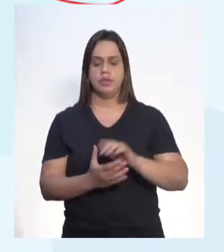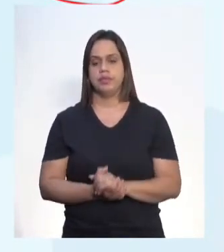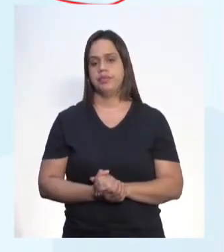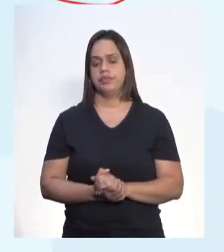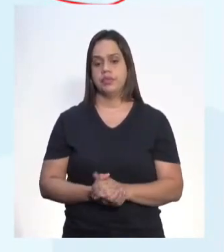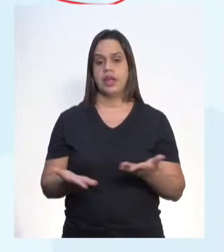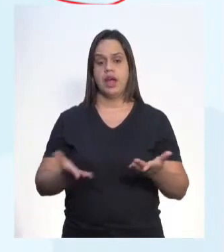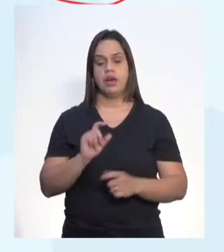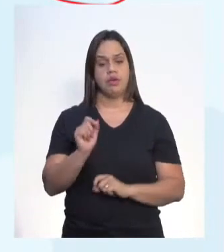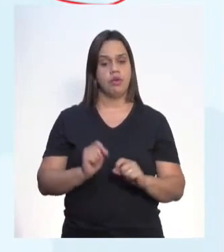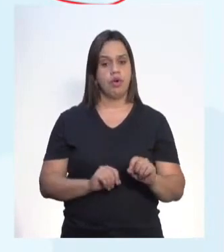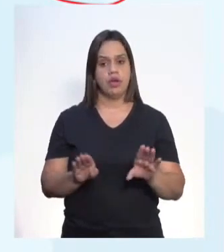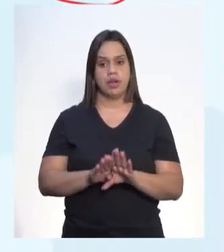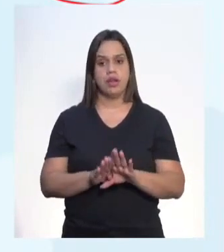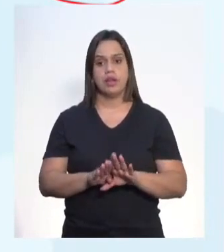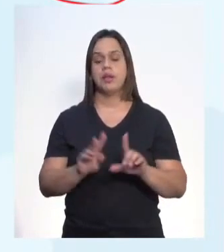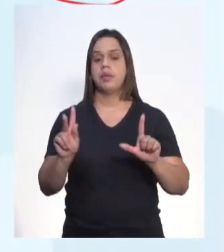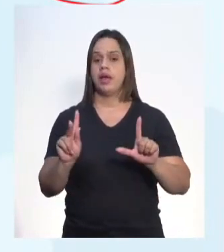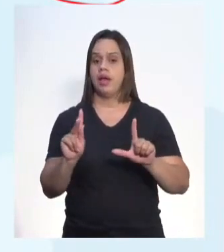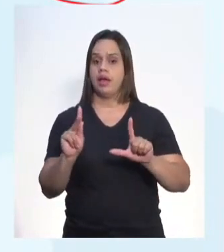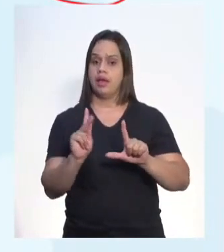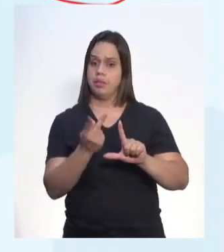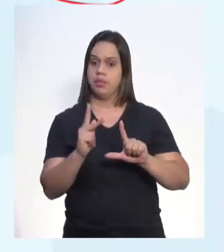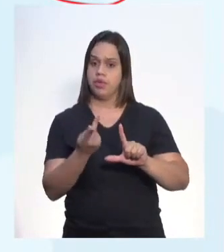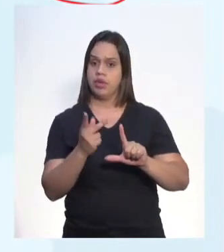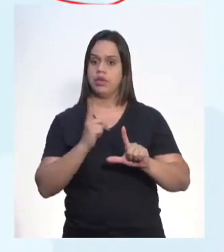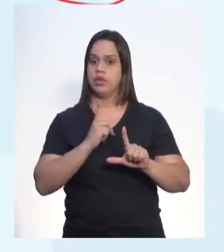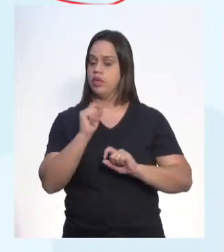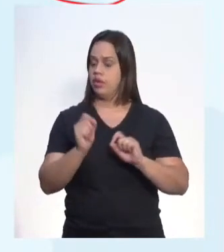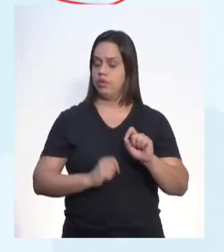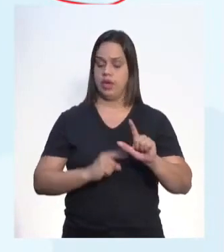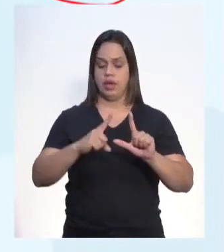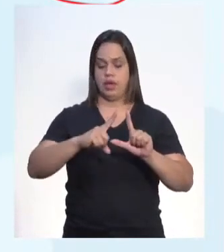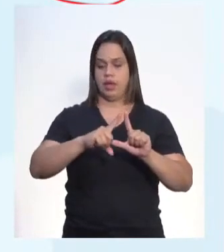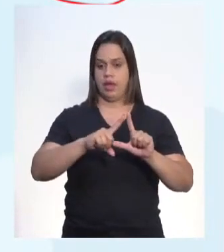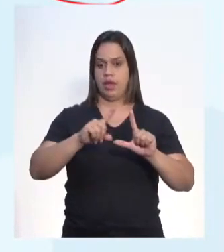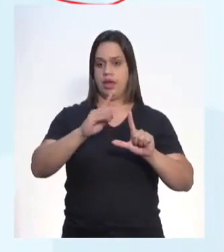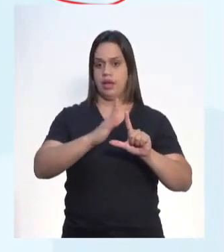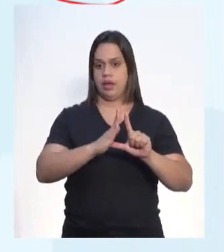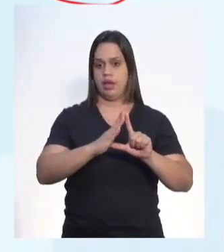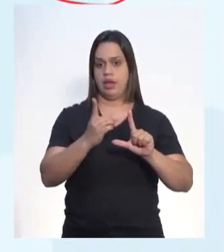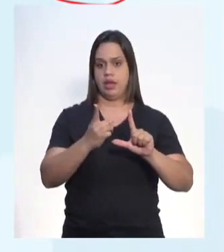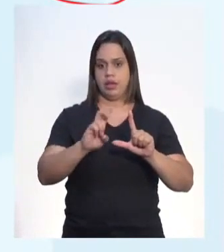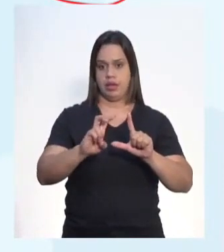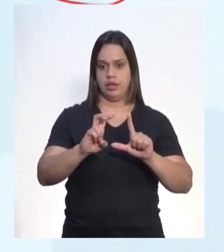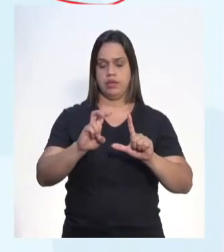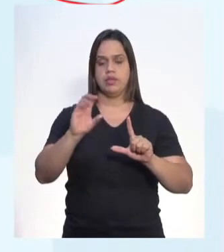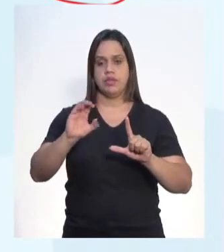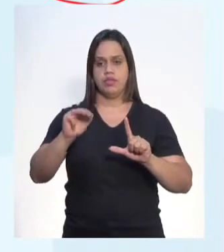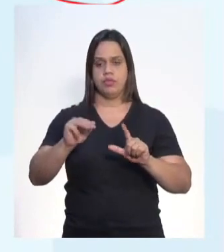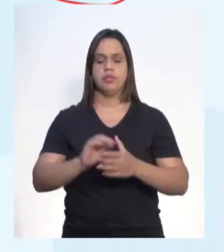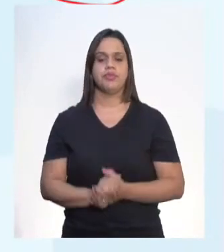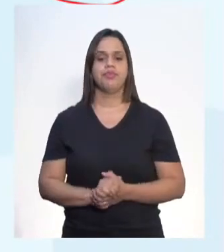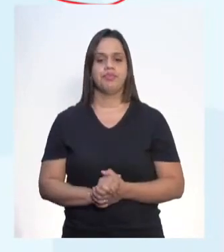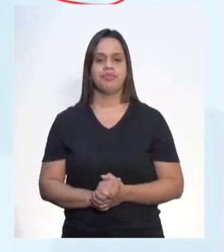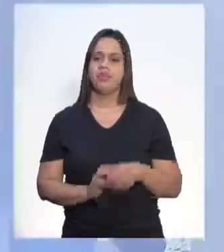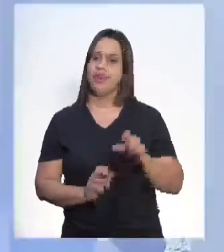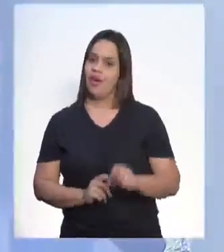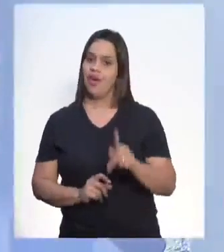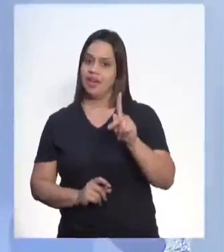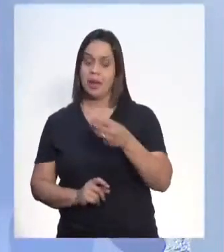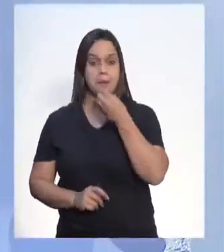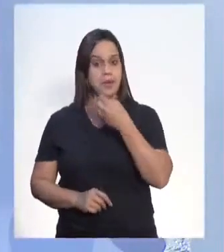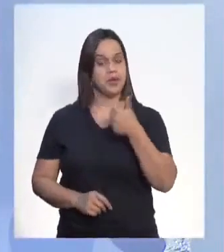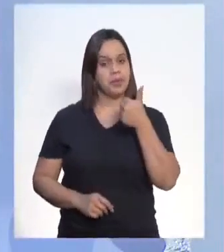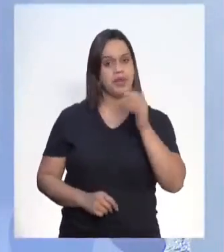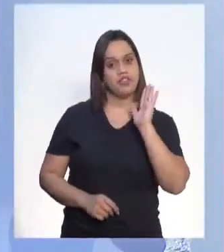a medida da hipotenusa, nós vamos ter o 15 centímetros. Muito bem! Será que